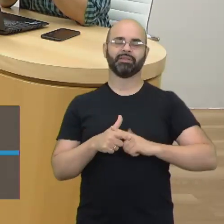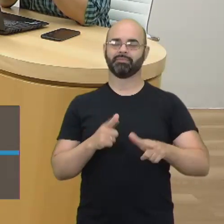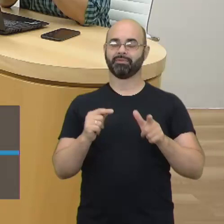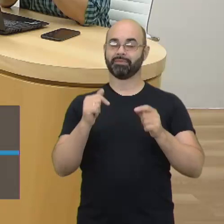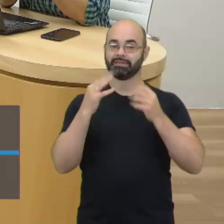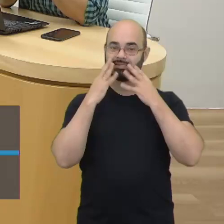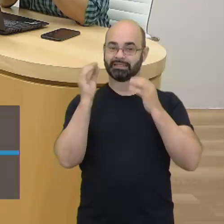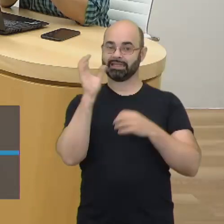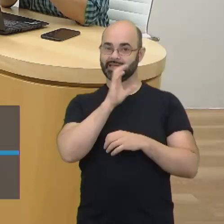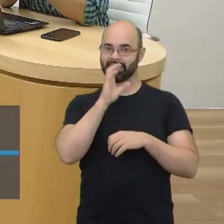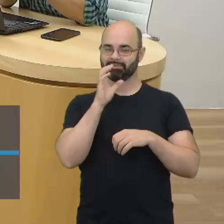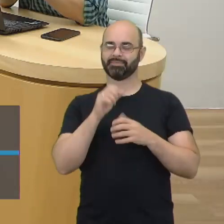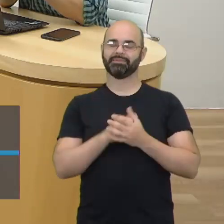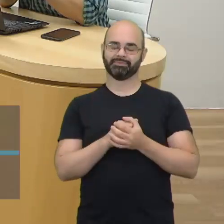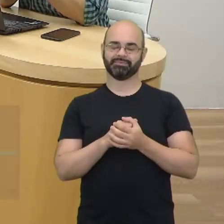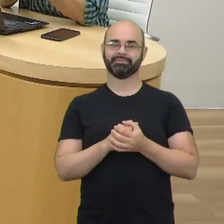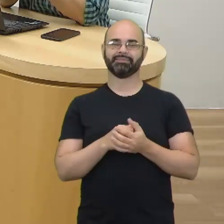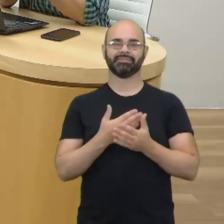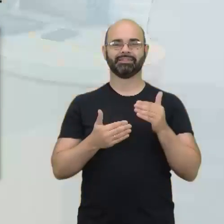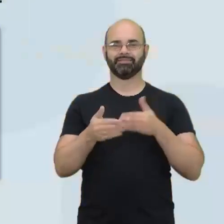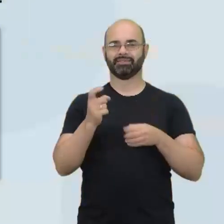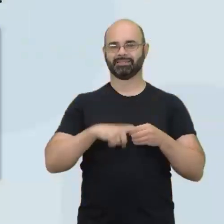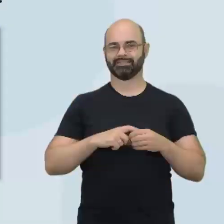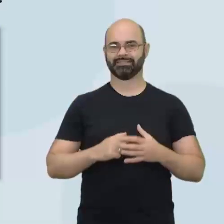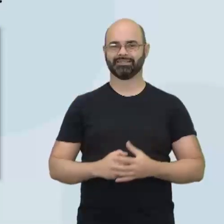antes que a aula acabe. Tá Legal, bom? muito bom. A gente já volta.